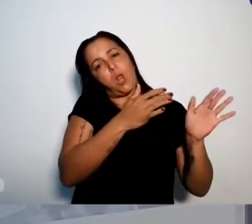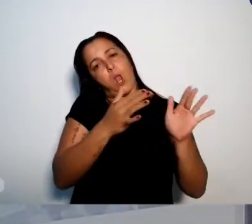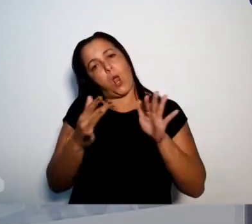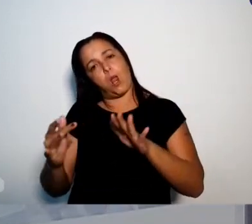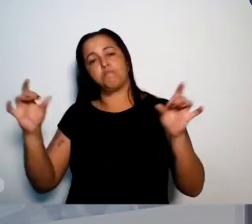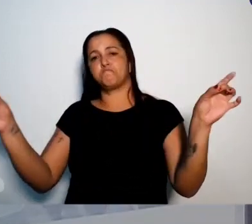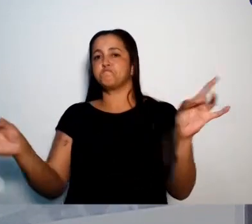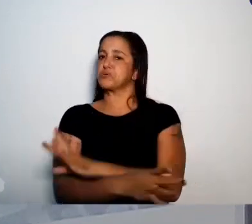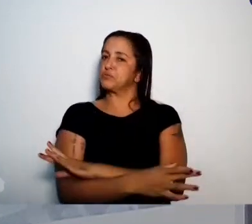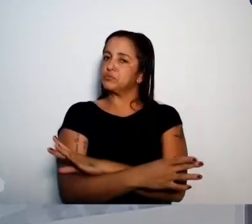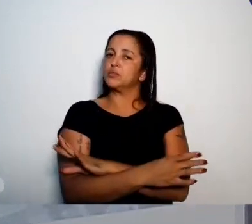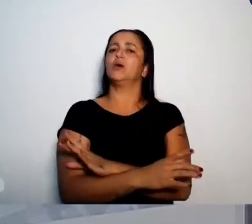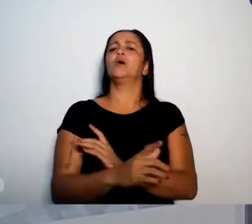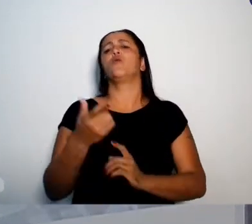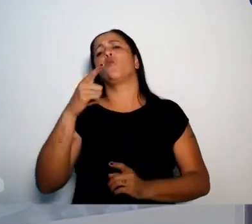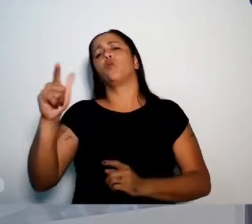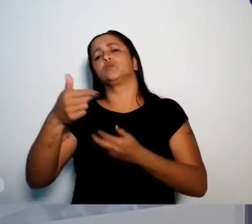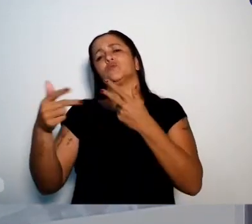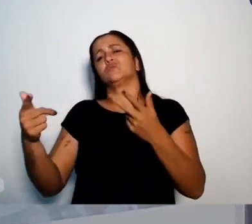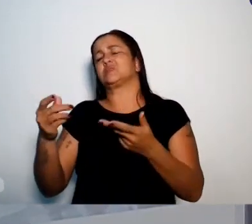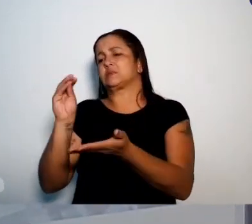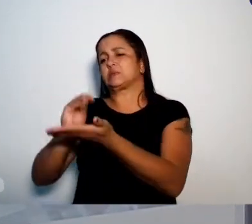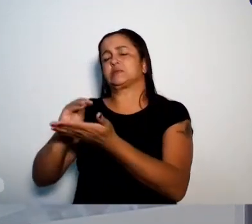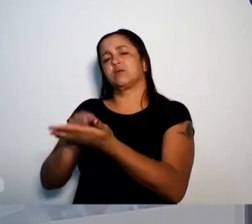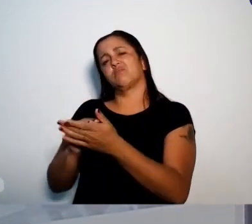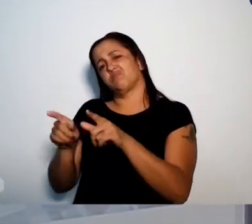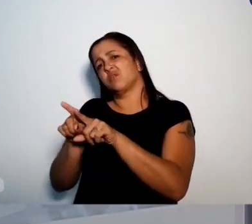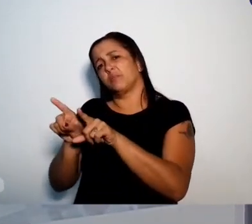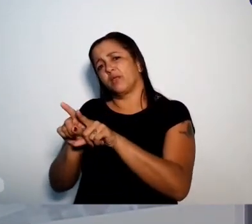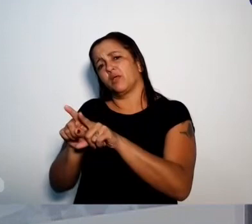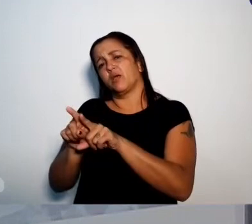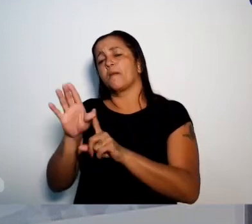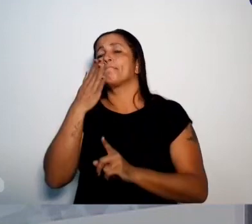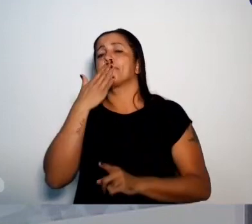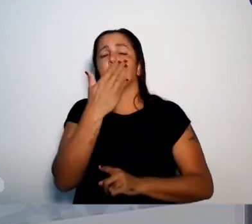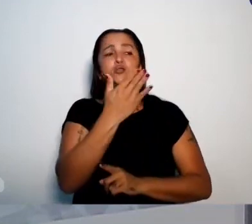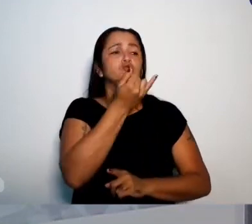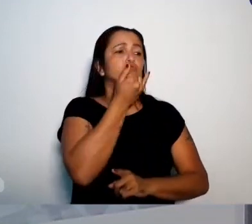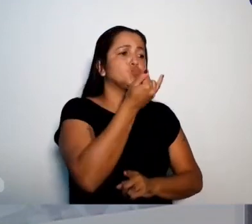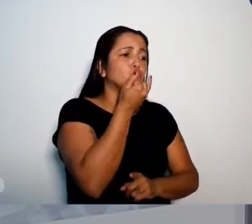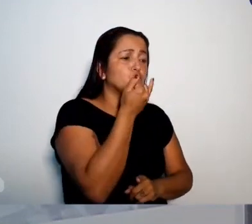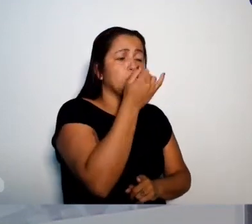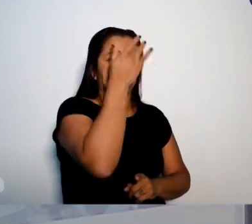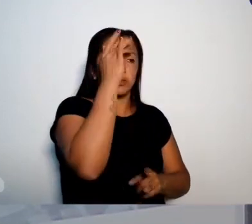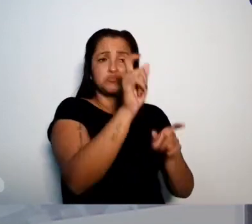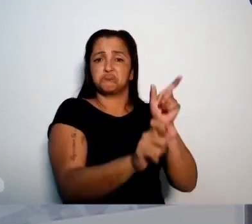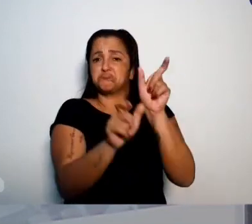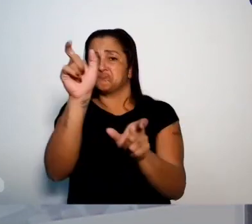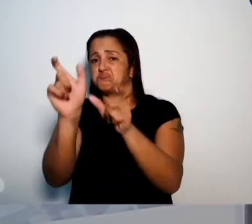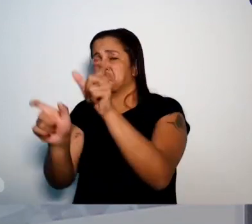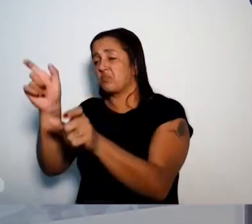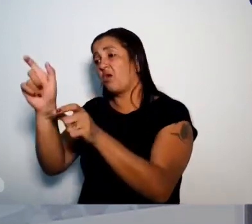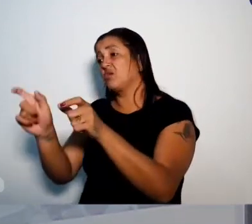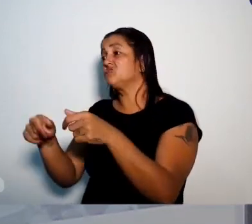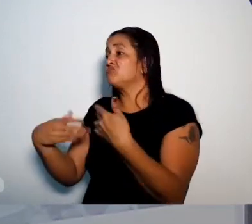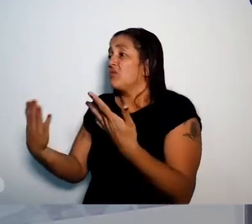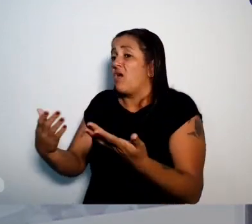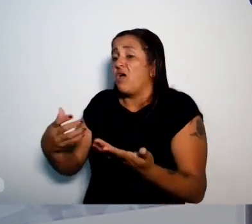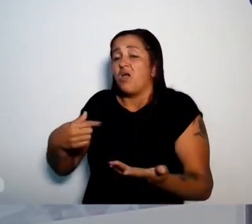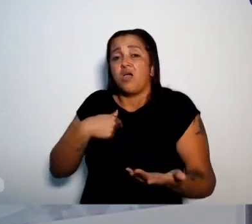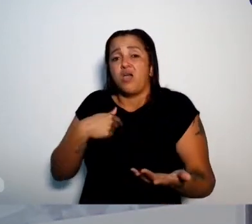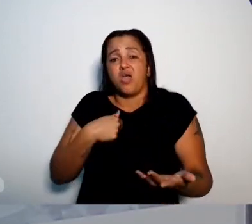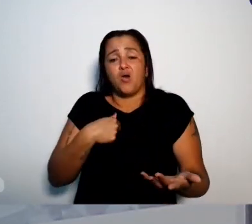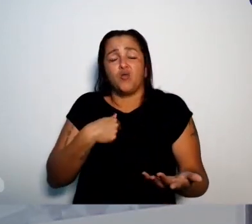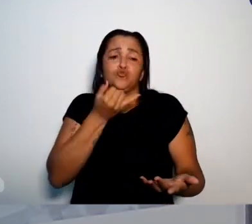e algumas também não realizadas. Peço desculpa para aquelas pessoas que, de alguma forma, eu